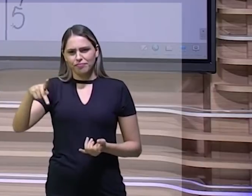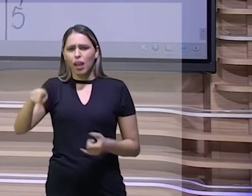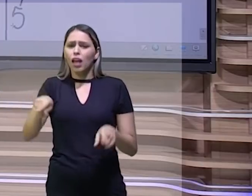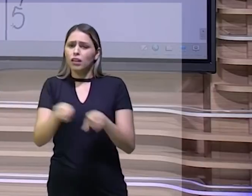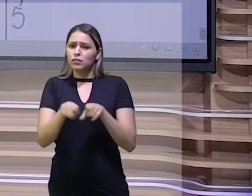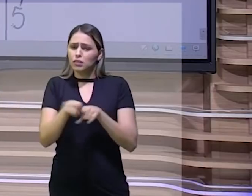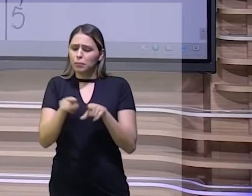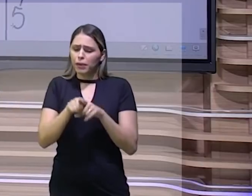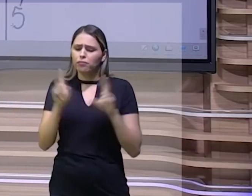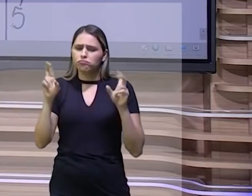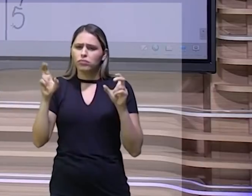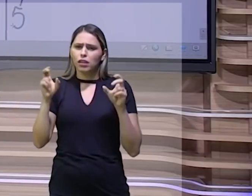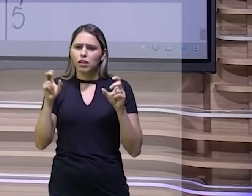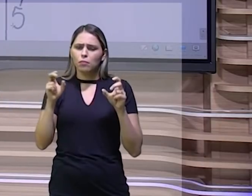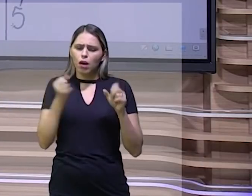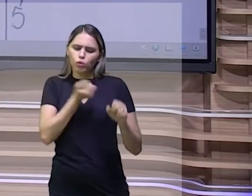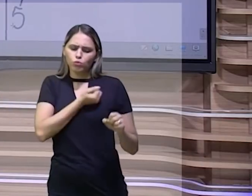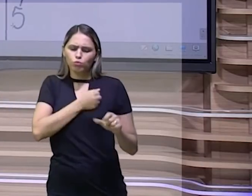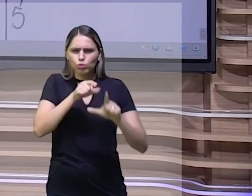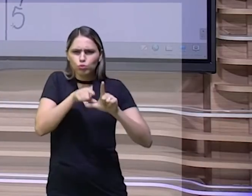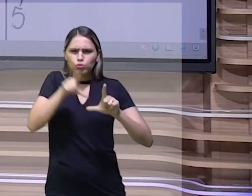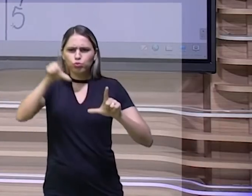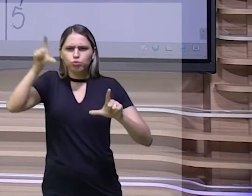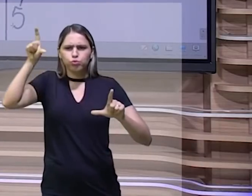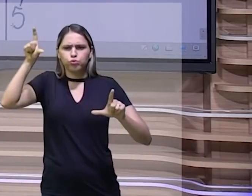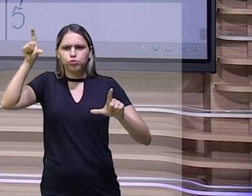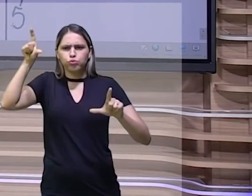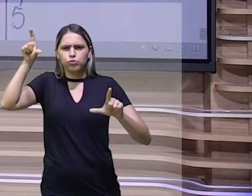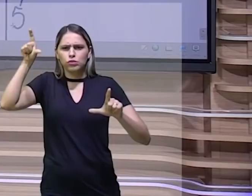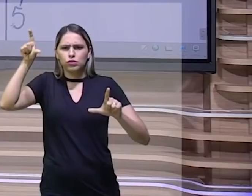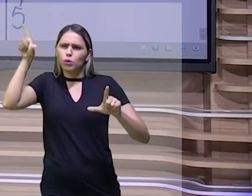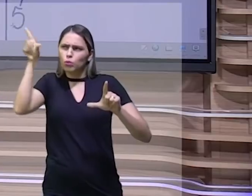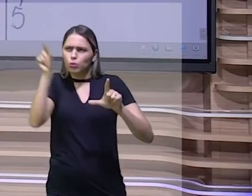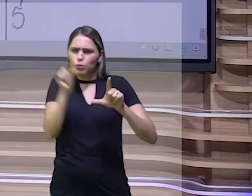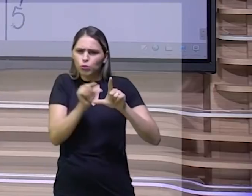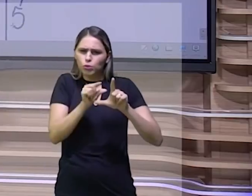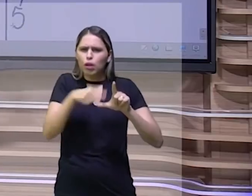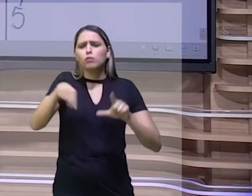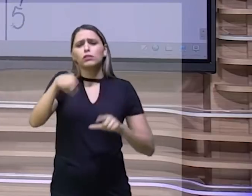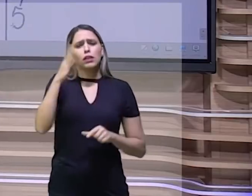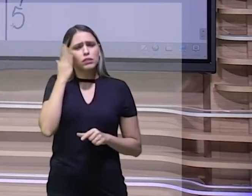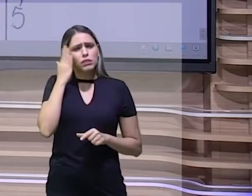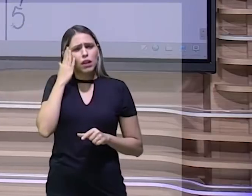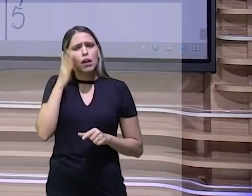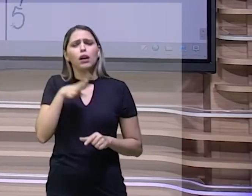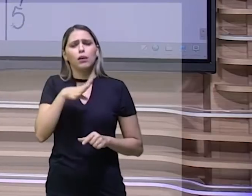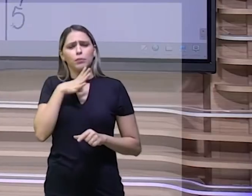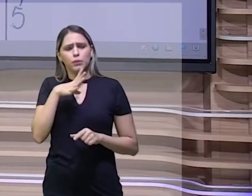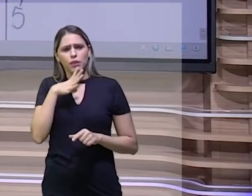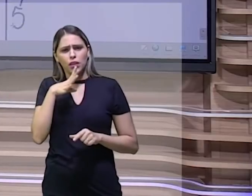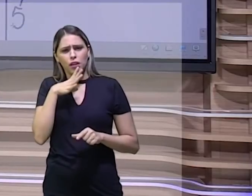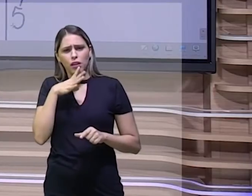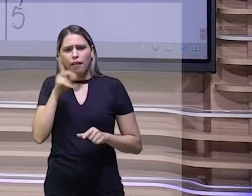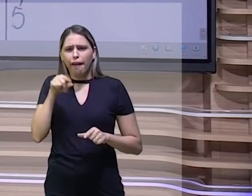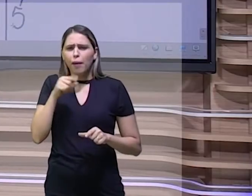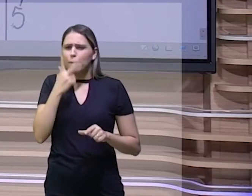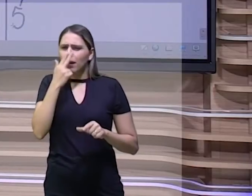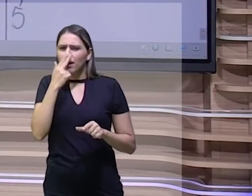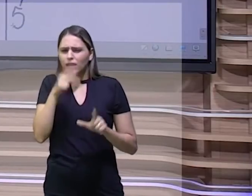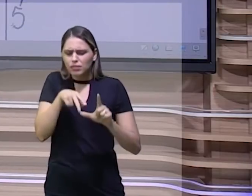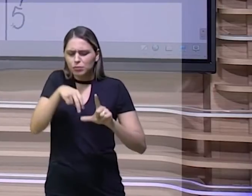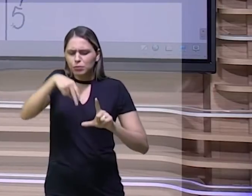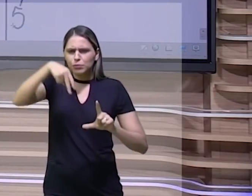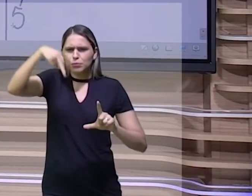decrescentes, vocês já conhecem aquele número que vai aumentando, vai subindo a escadinha, é